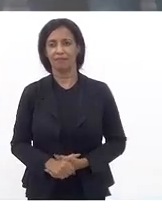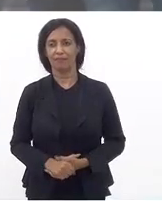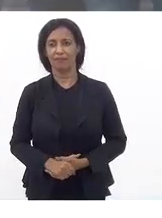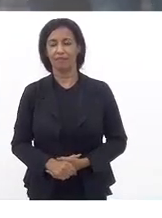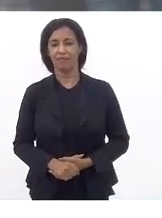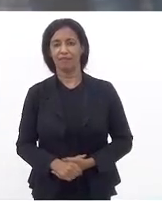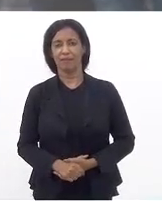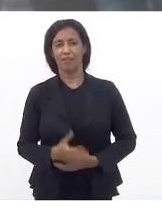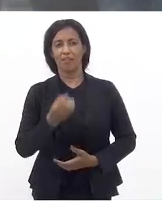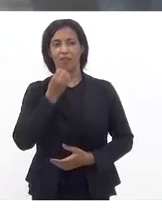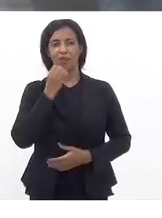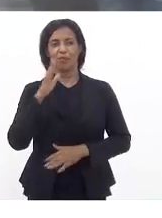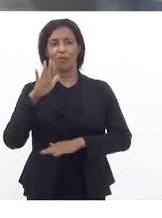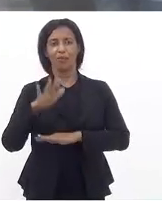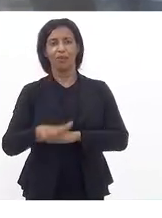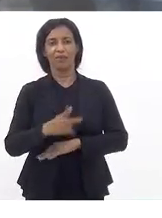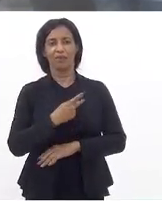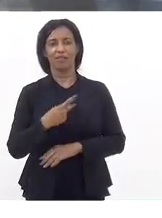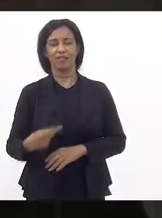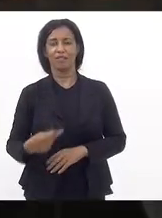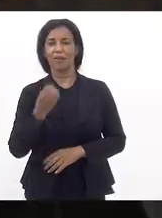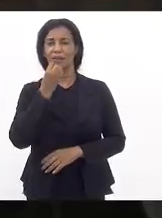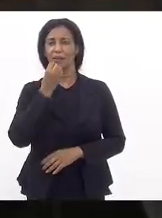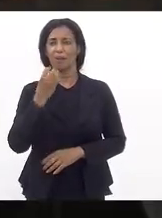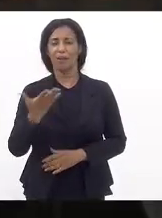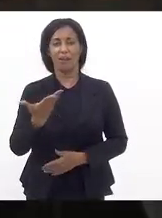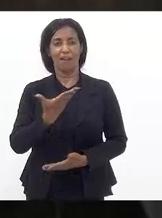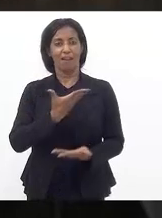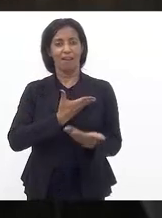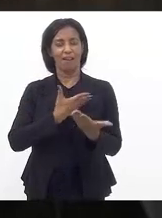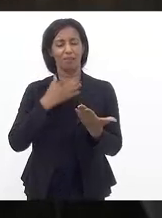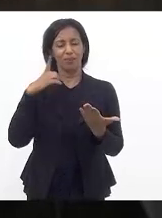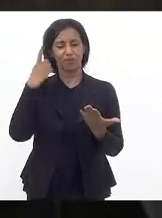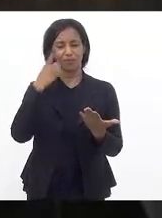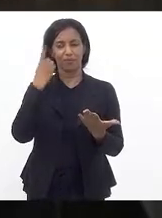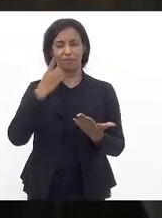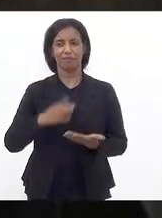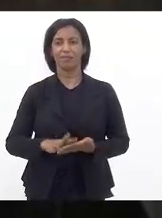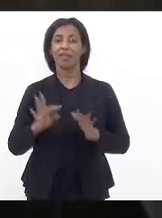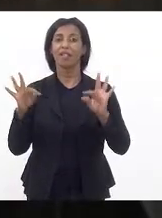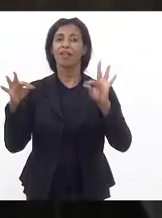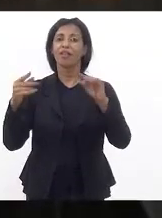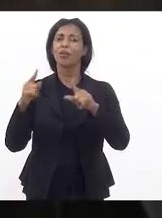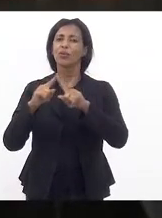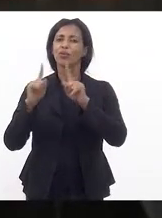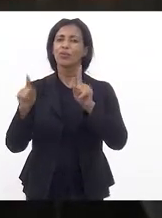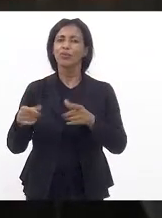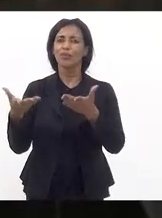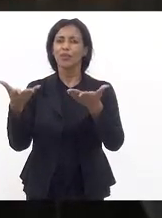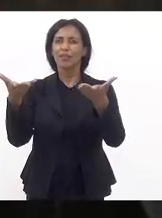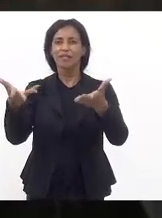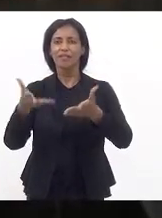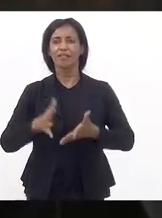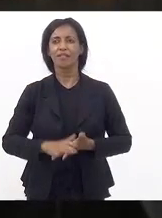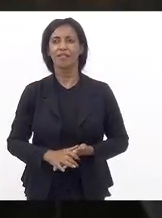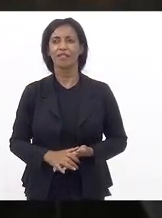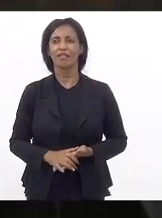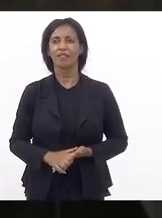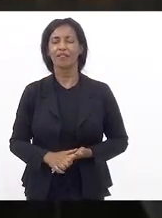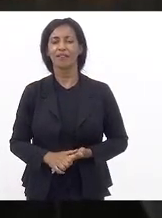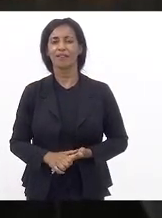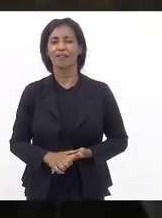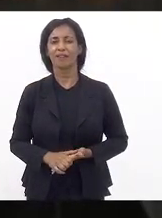Olá boa tarde Presidente Boa tarde meus amigos deputados a todos os servidores que estão aqui